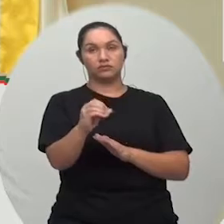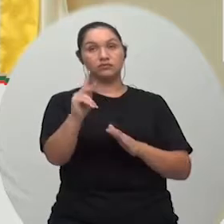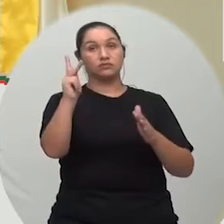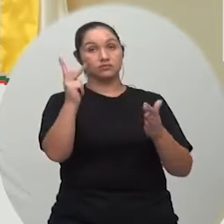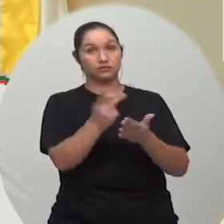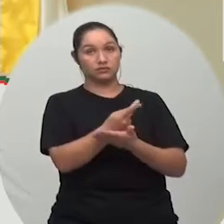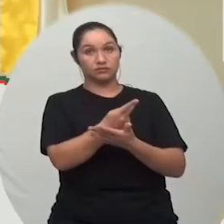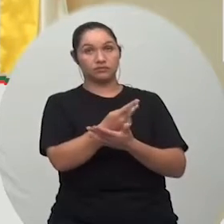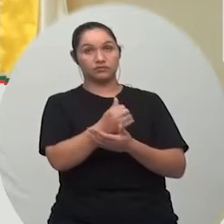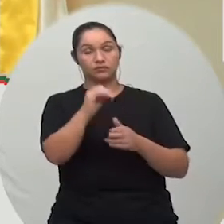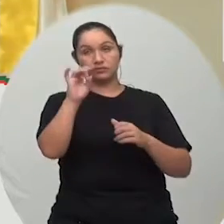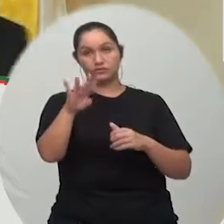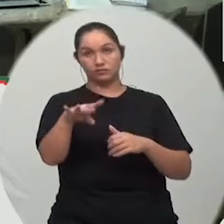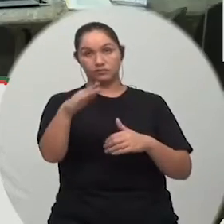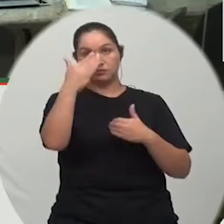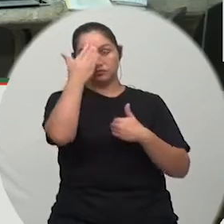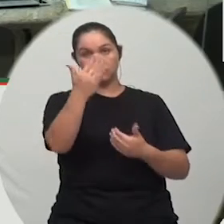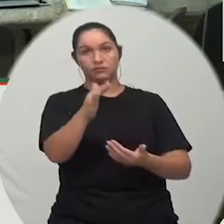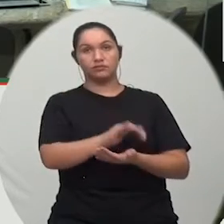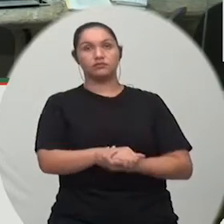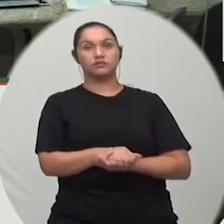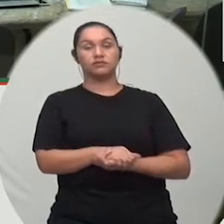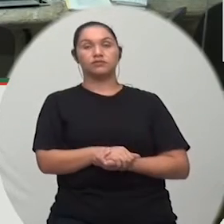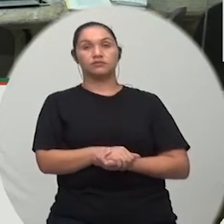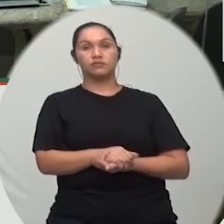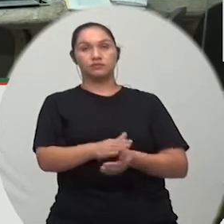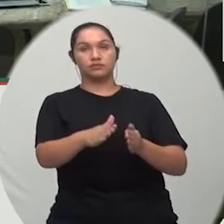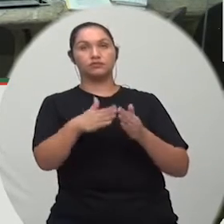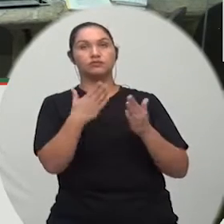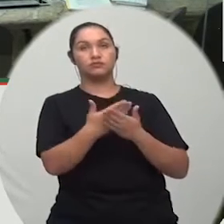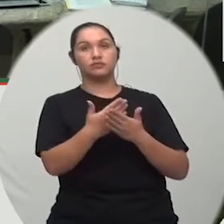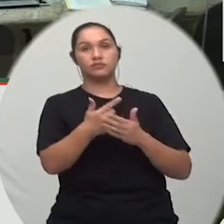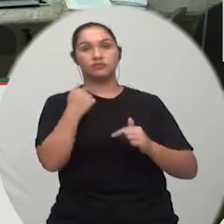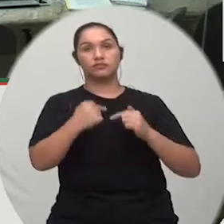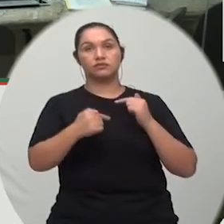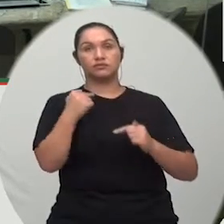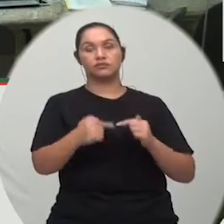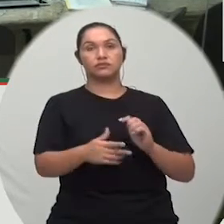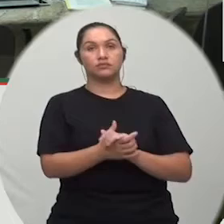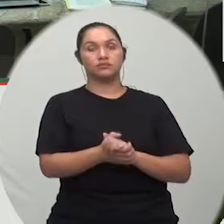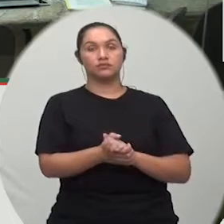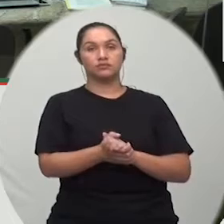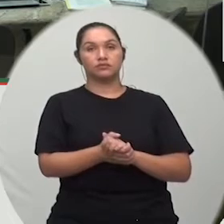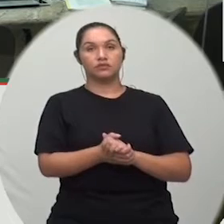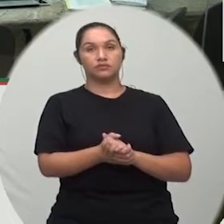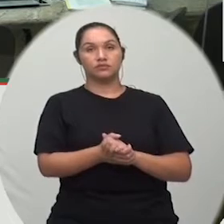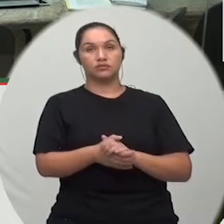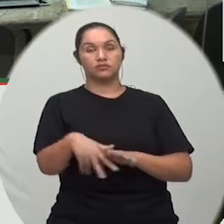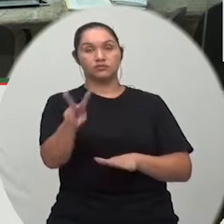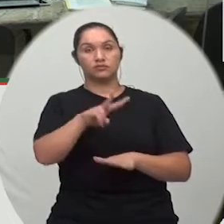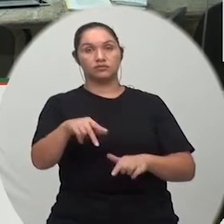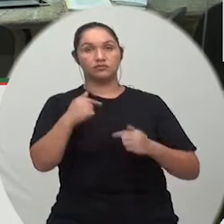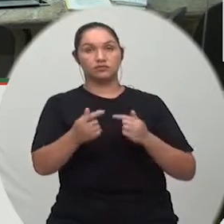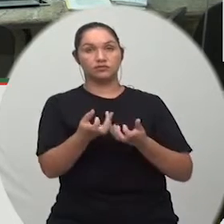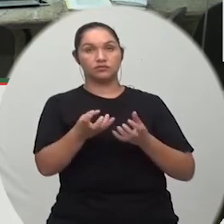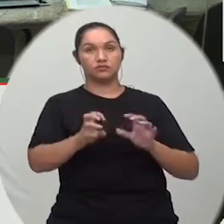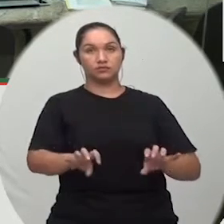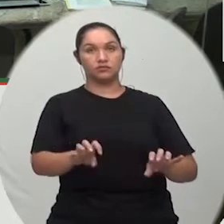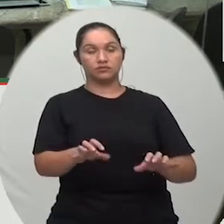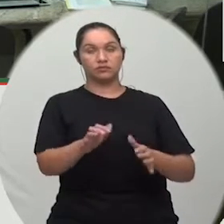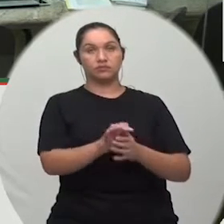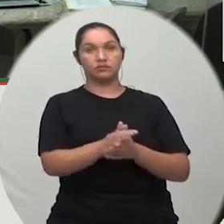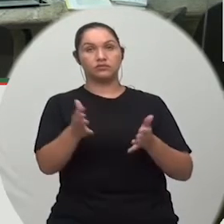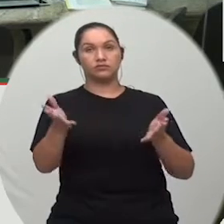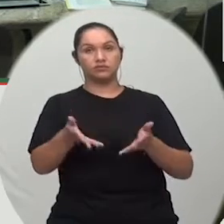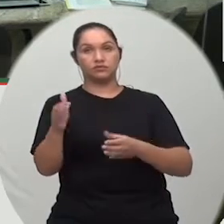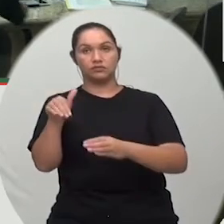castrações anuais. Era isso. O requerimento continua em discussão. Não havendo quem queira discutir, está